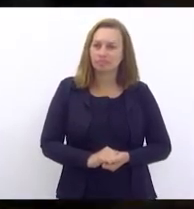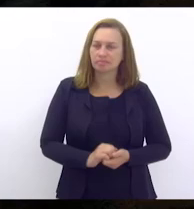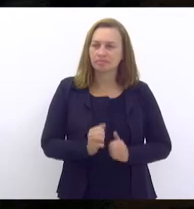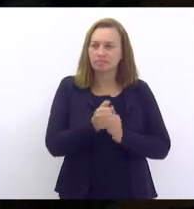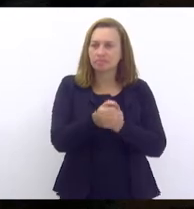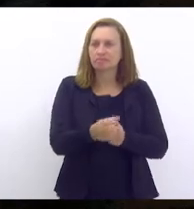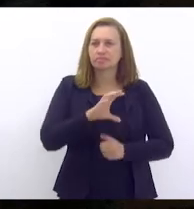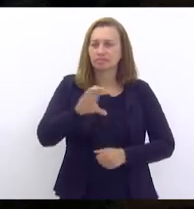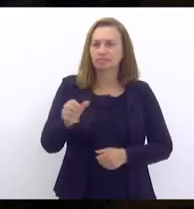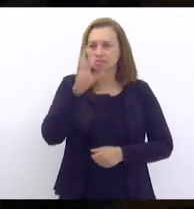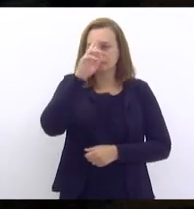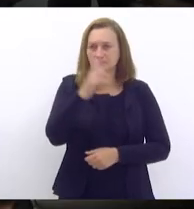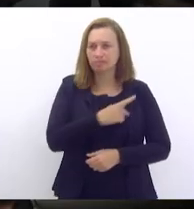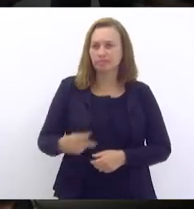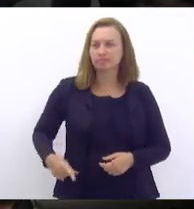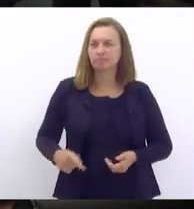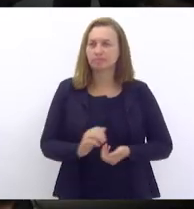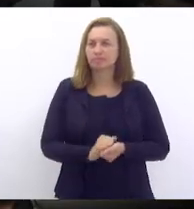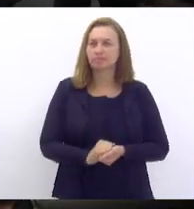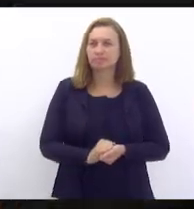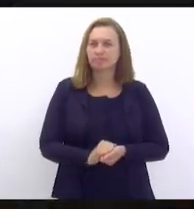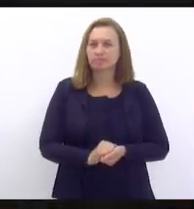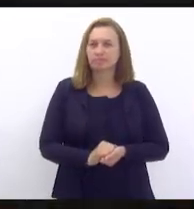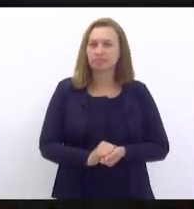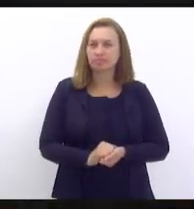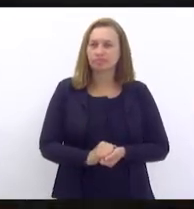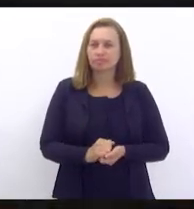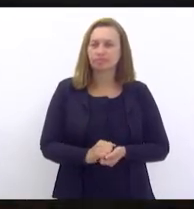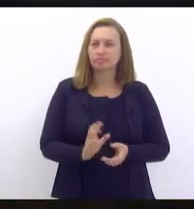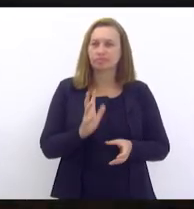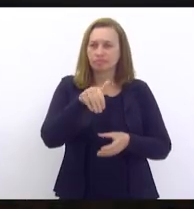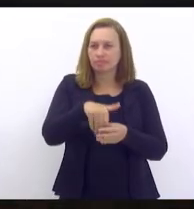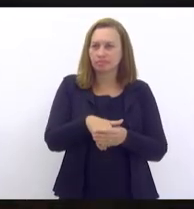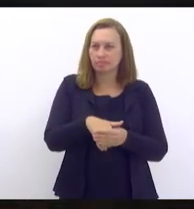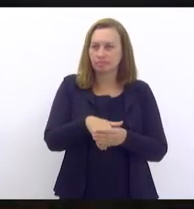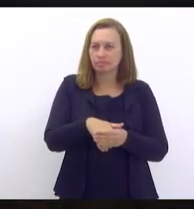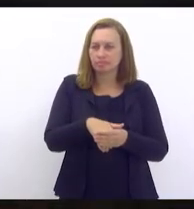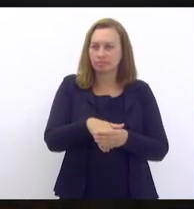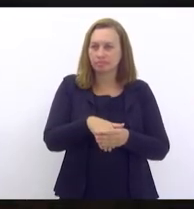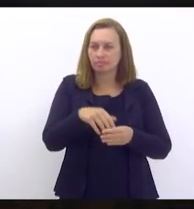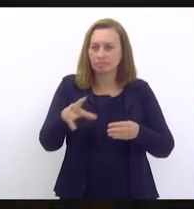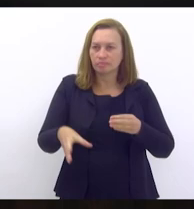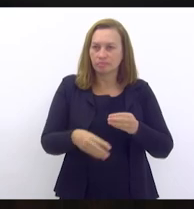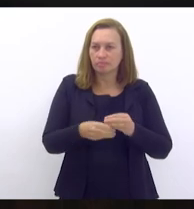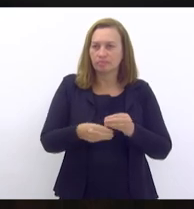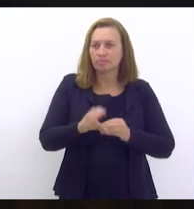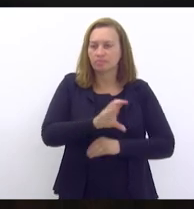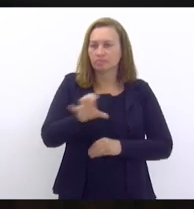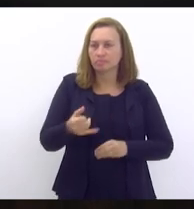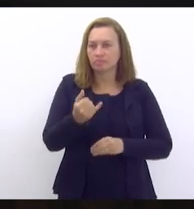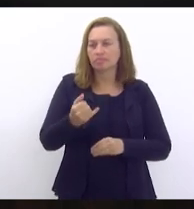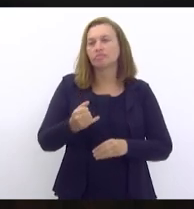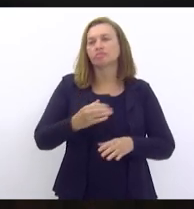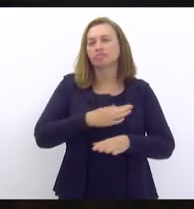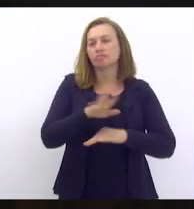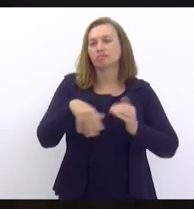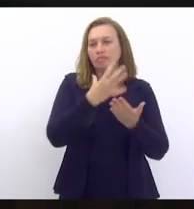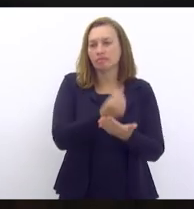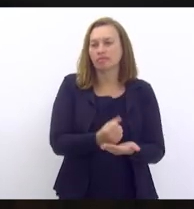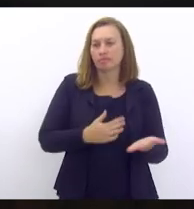Acompanho a CCJ, presidente. Com os pareceres emitidos, em votação as emendas da CCJ. Senhores que aprovam, permaneçam como